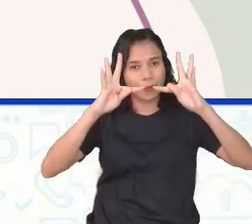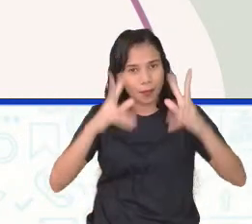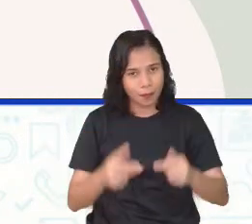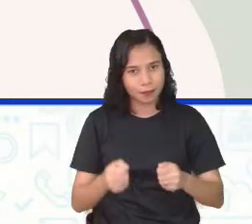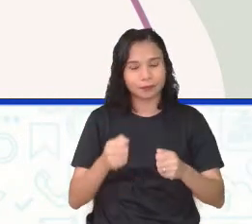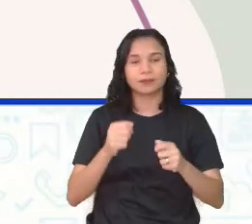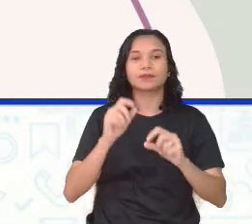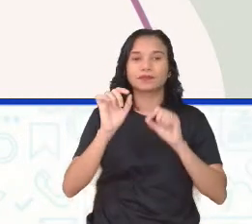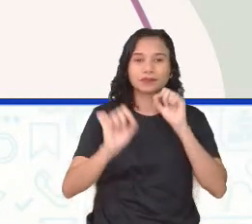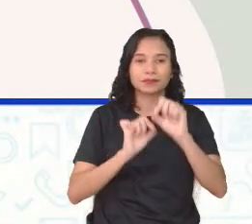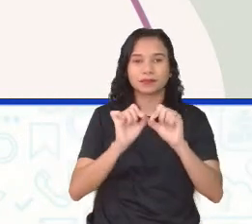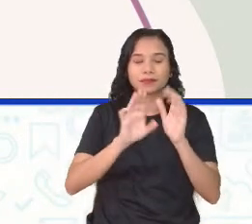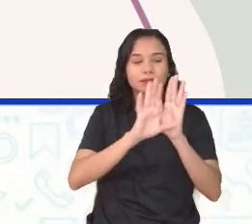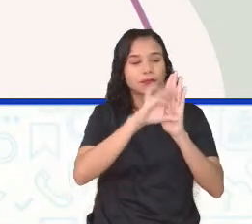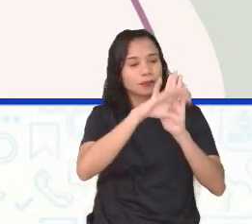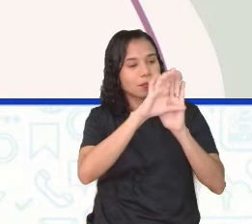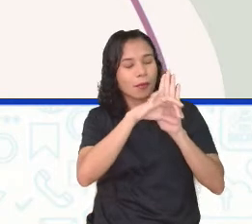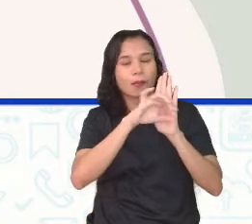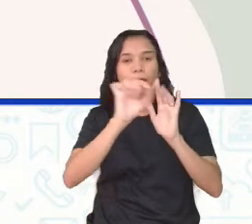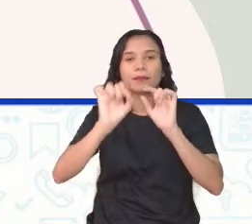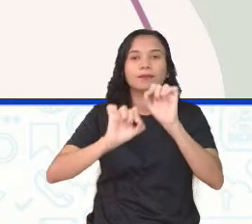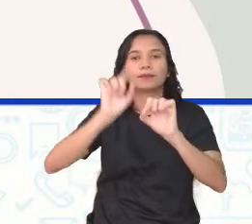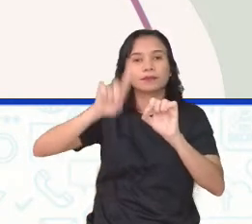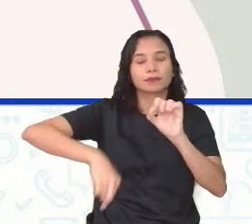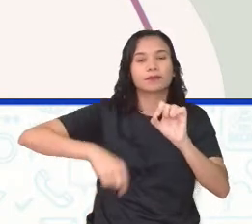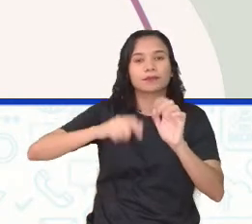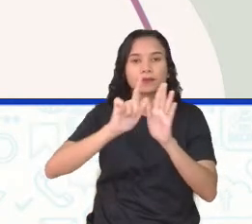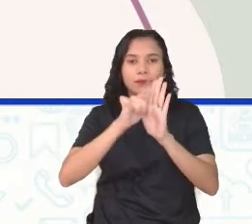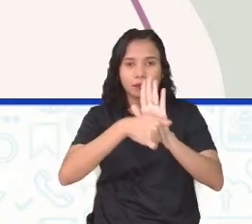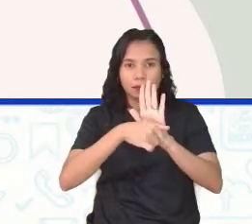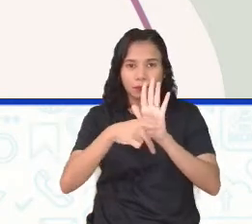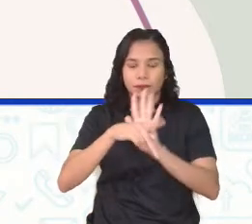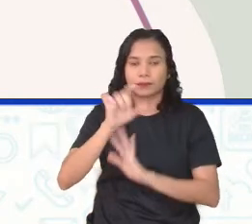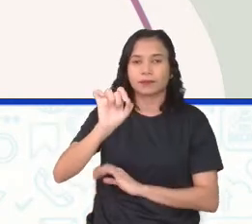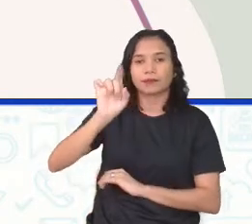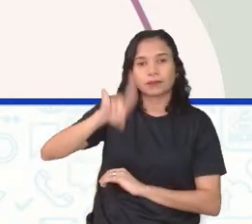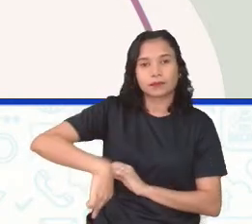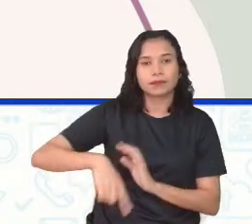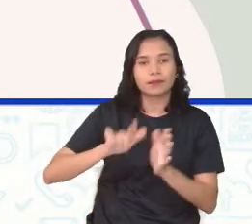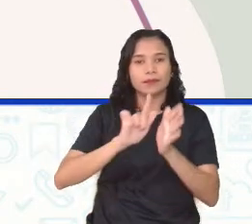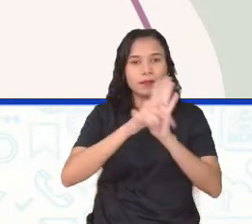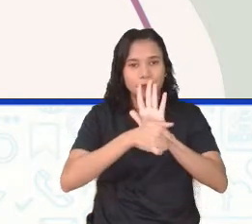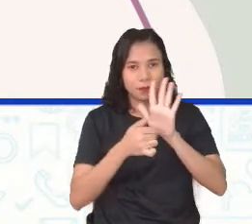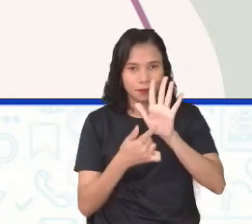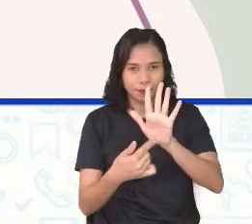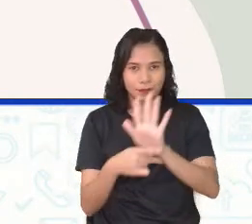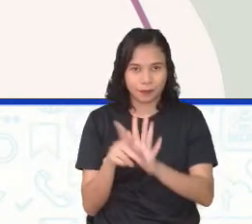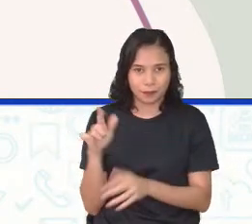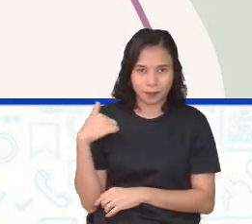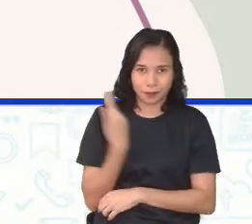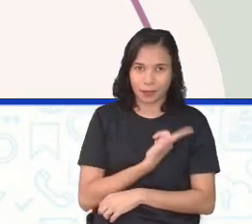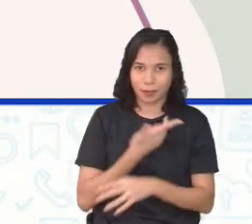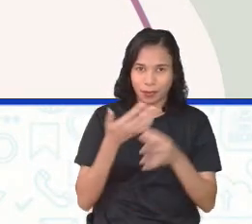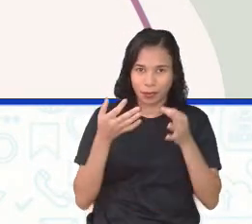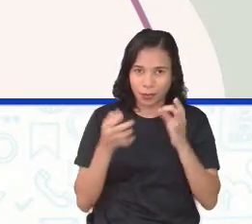alunas, não é? O conceito do que é esse gênero. O que é que esse gênero representa?